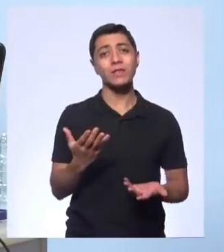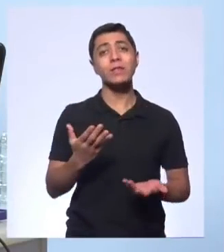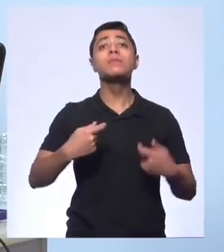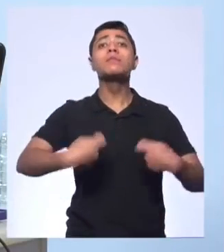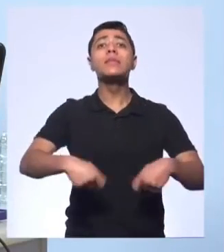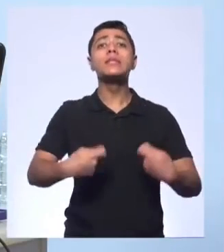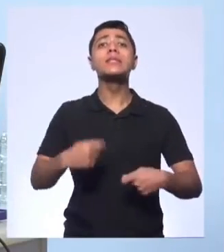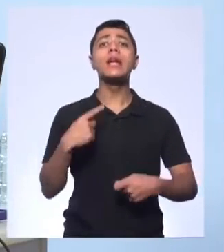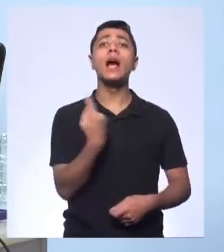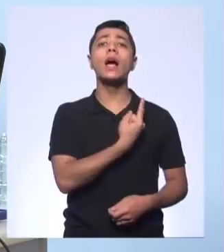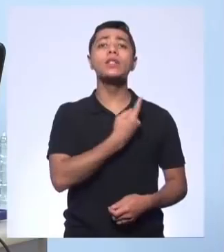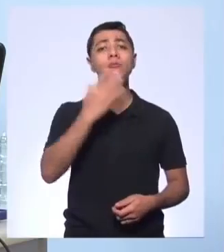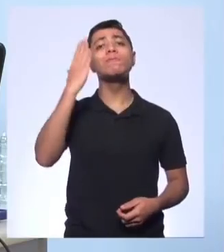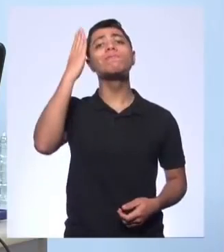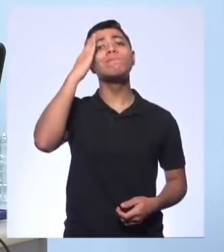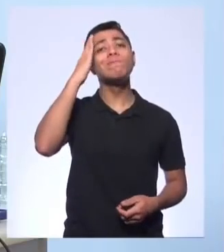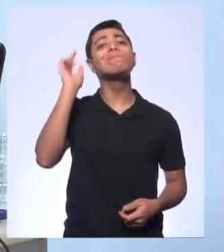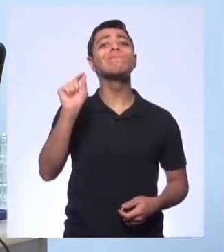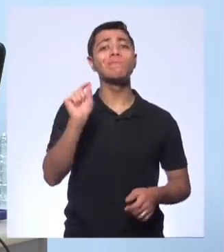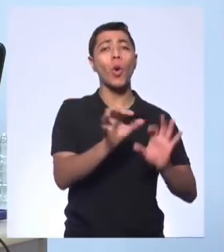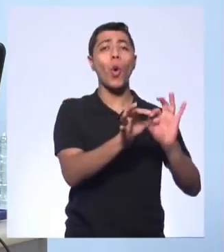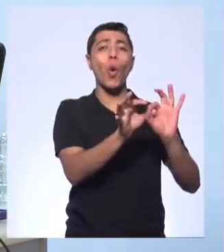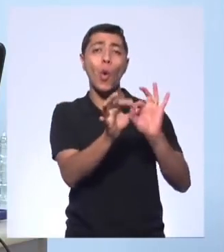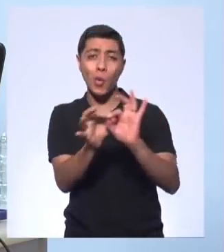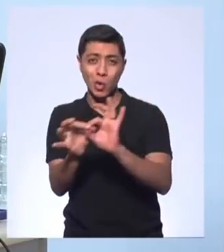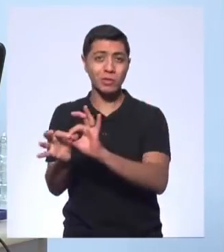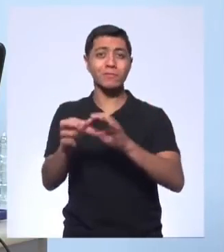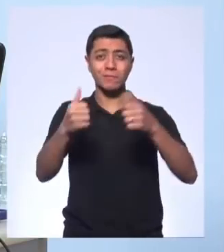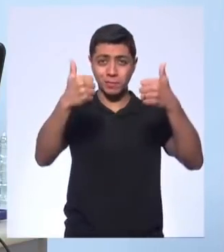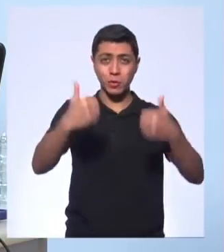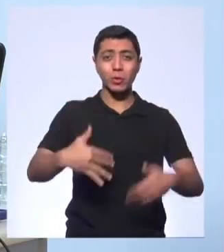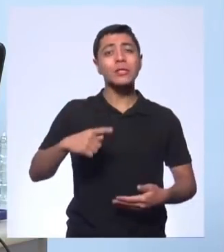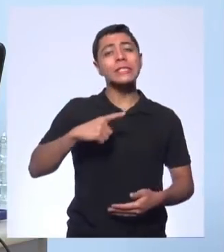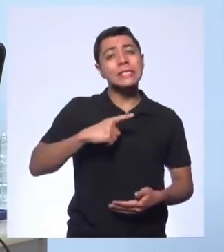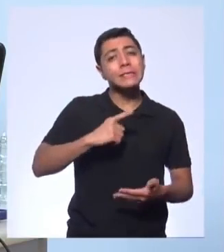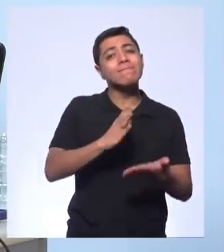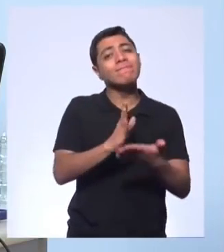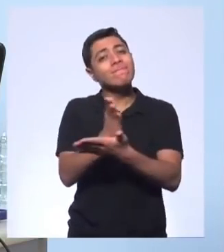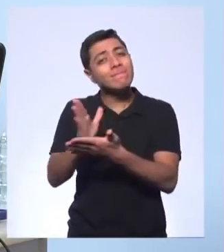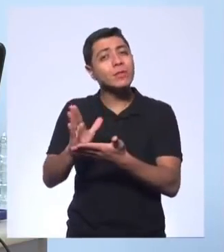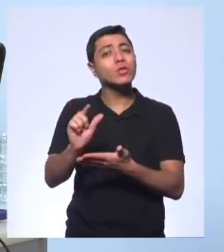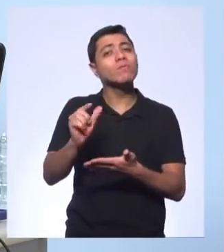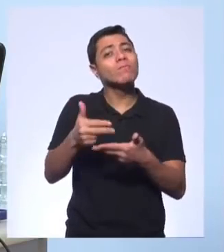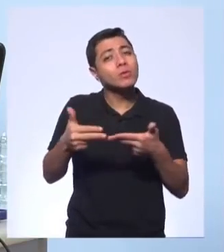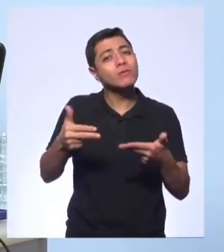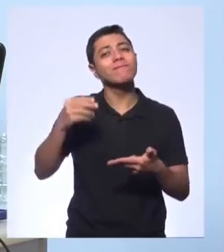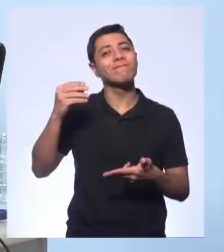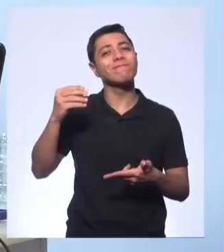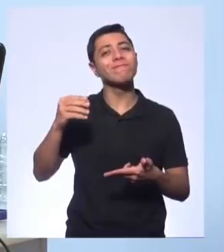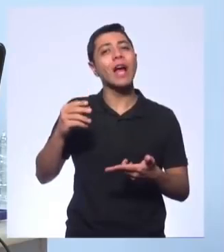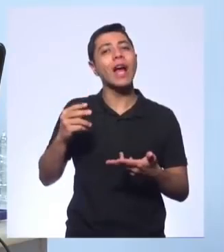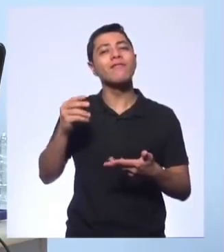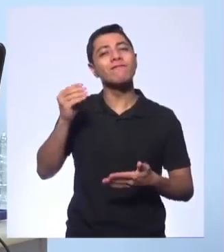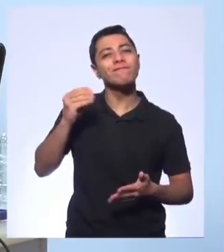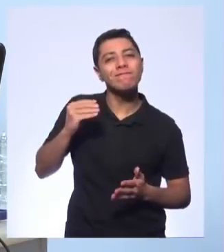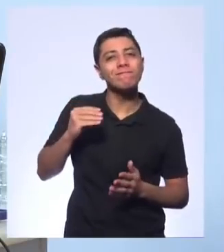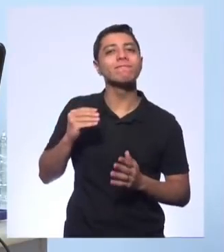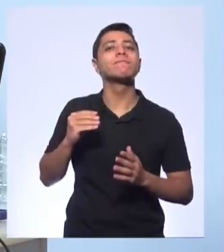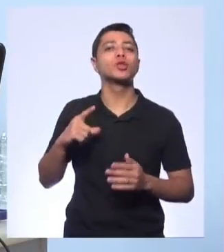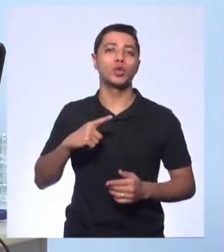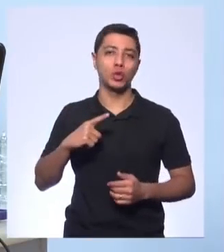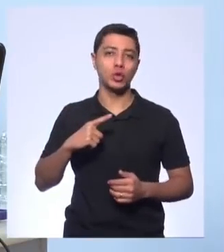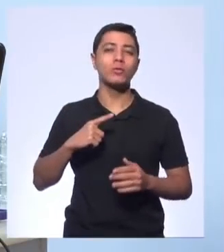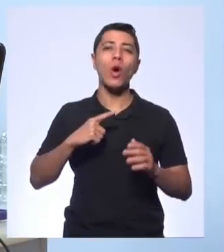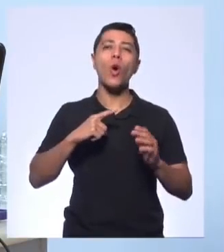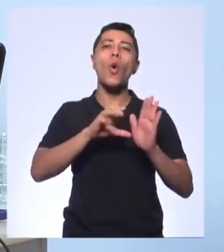desse contexto, existem algumas fragilidades, né, nesse conceito aí de saúde, mas a ideia é sempre trabalhar